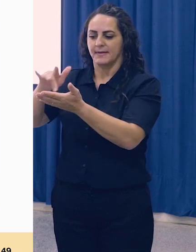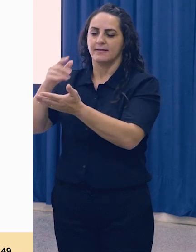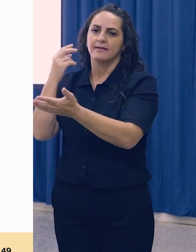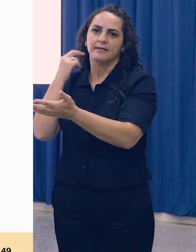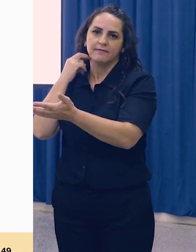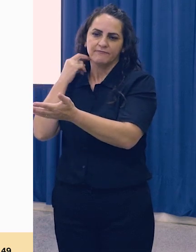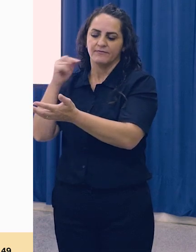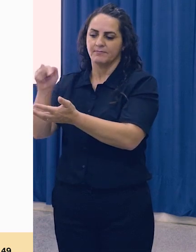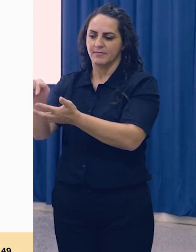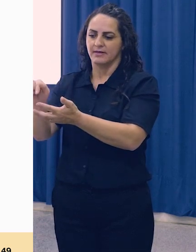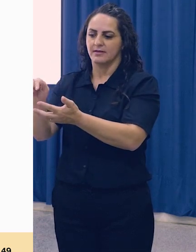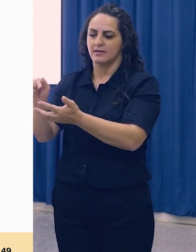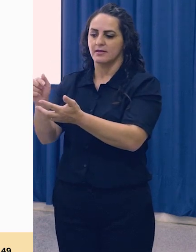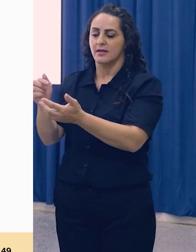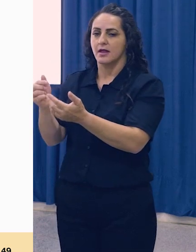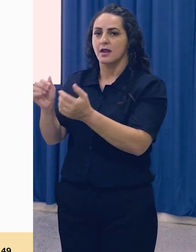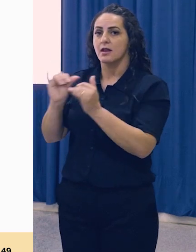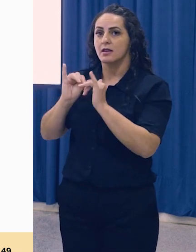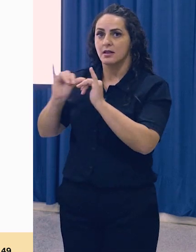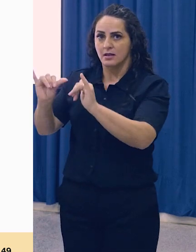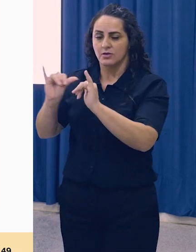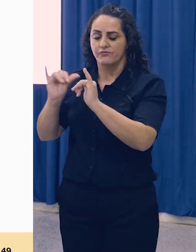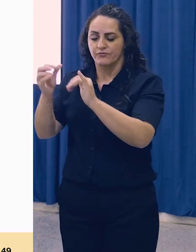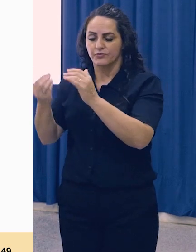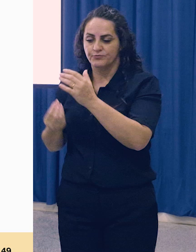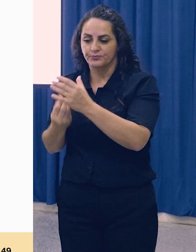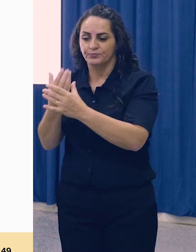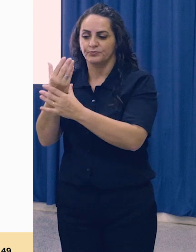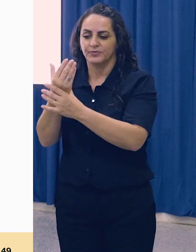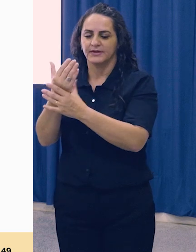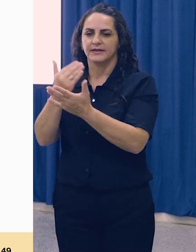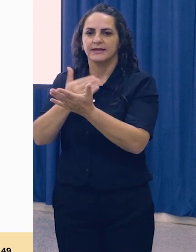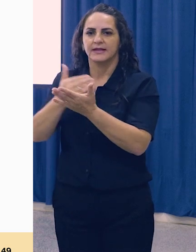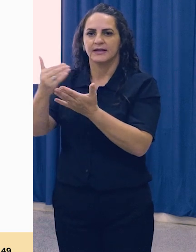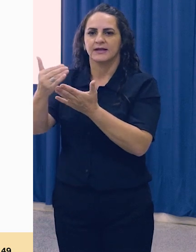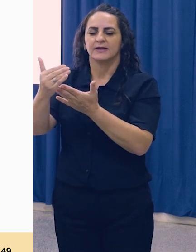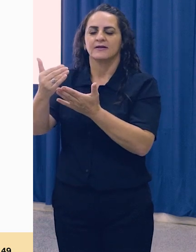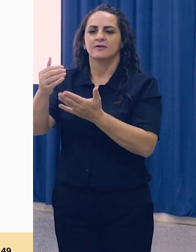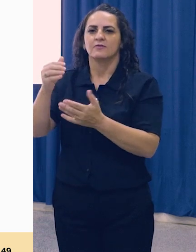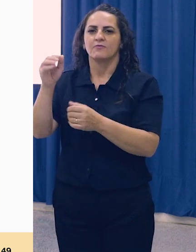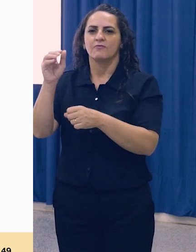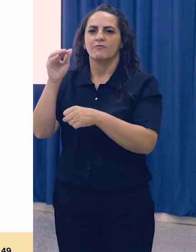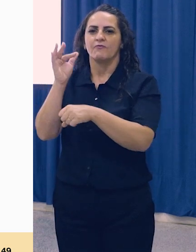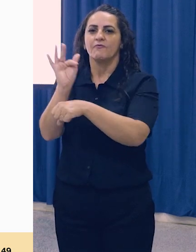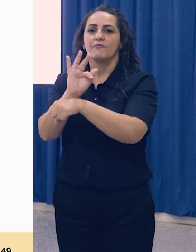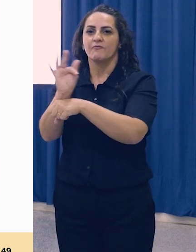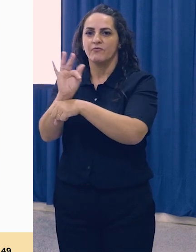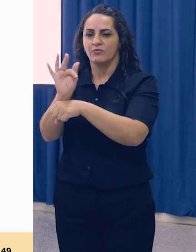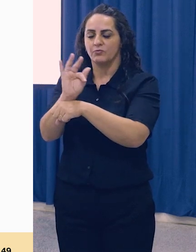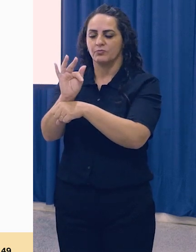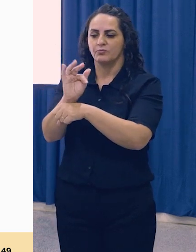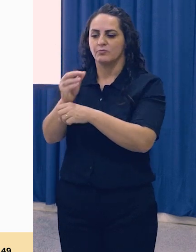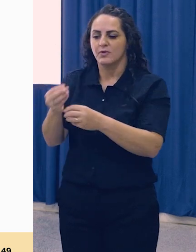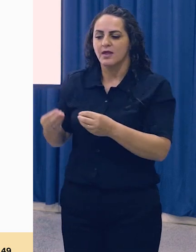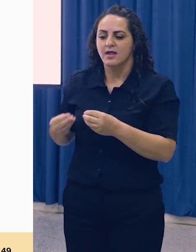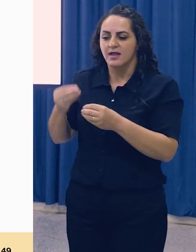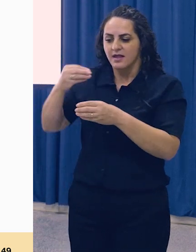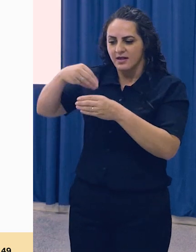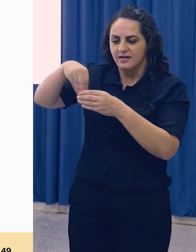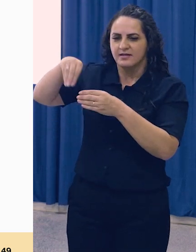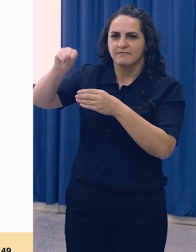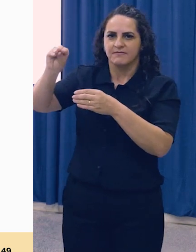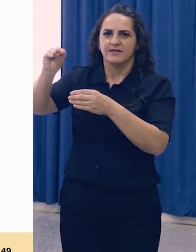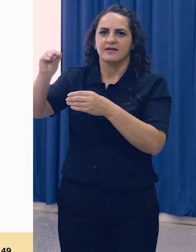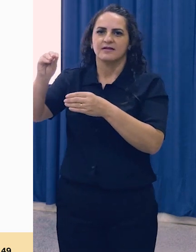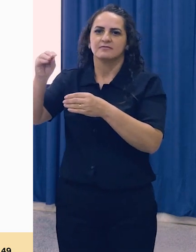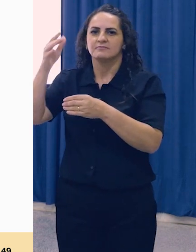na divulgação do lançamento do filme, eles enviaram para vários influencers uma caixinha